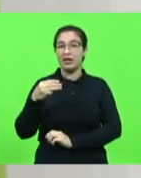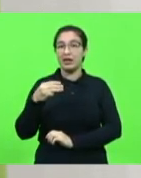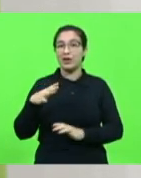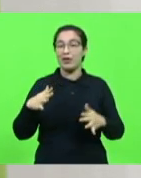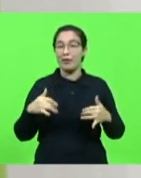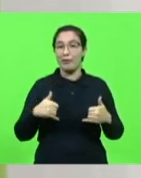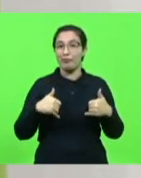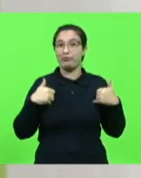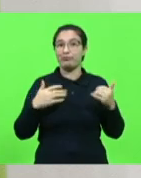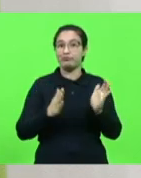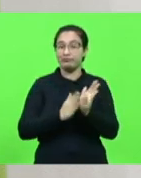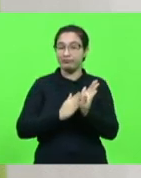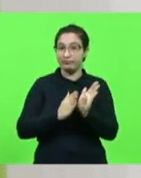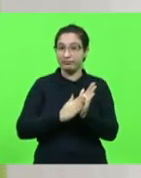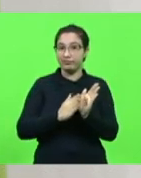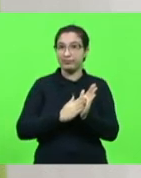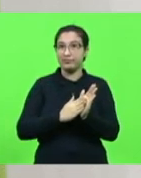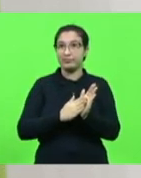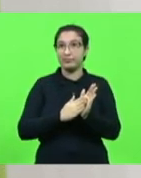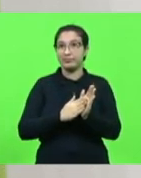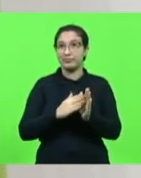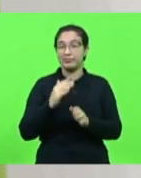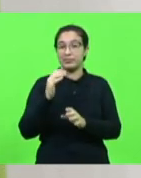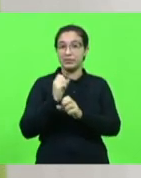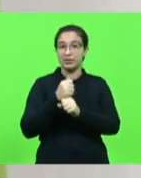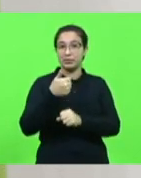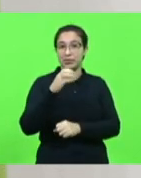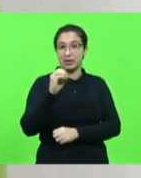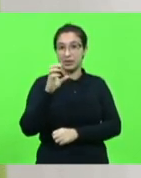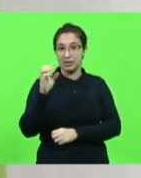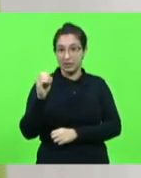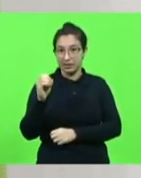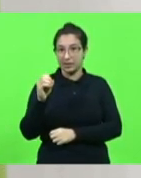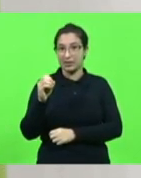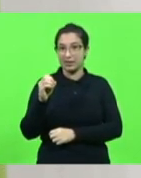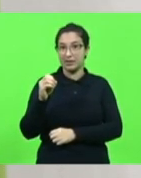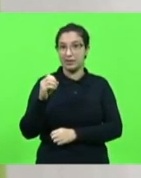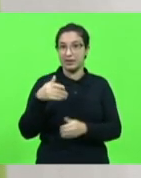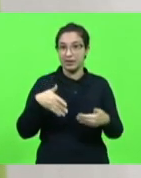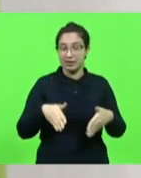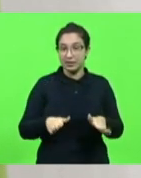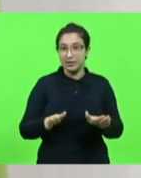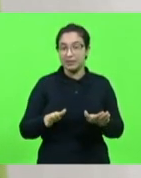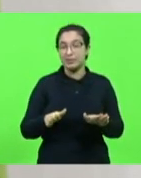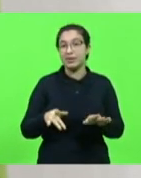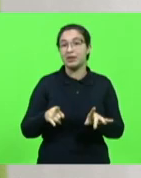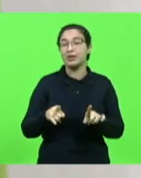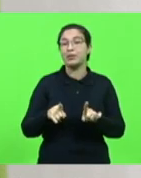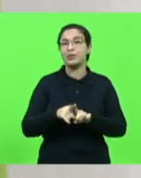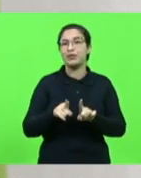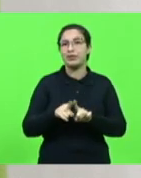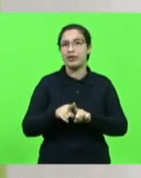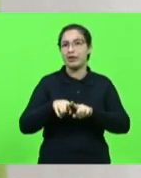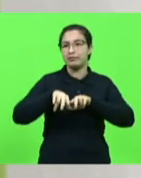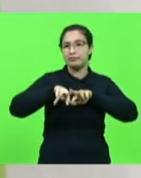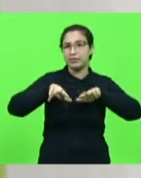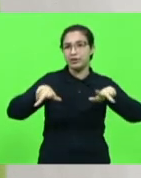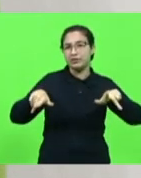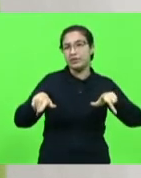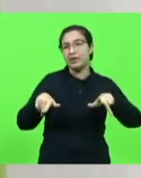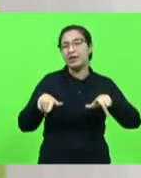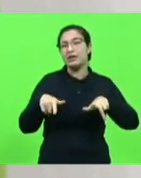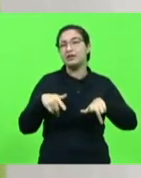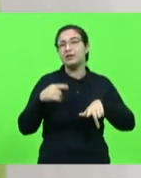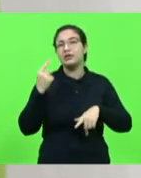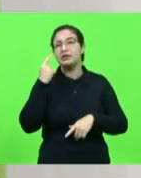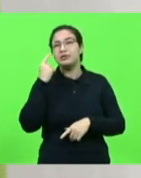de seu nascimento, já com atividades programadas pela própria academia, mas acho que nós temos aí um horizonte extraordinário para resgatar o trabalho à